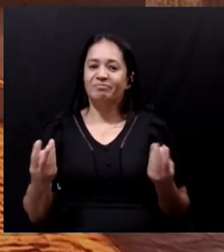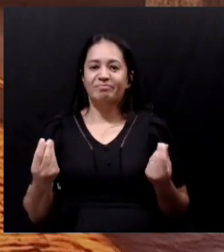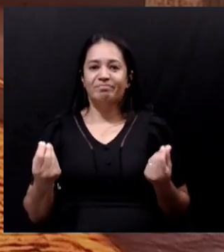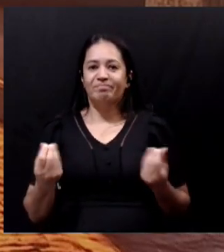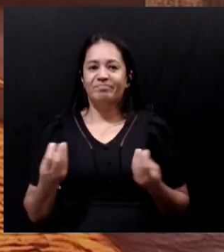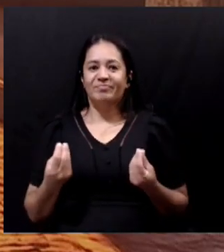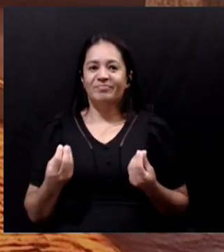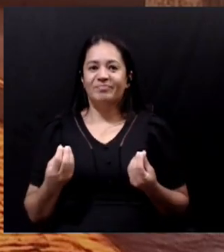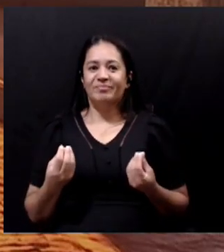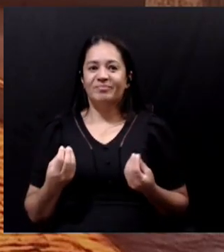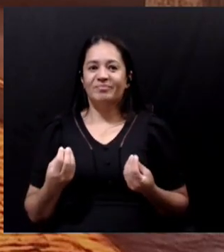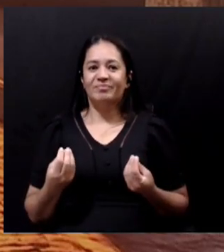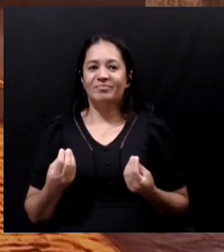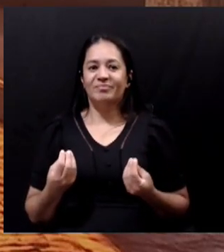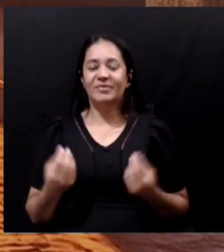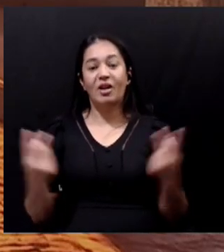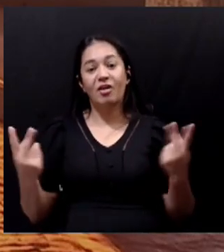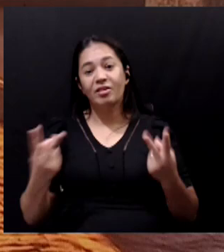dá valor, né?